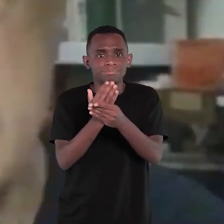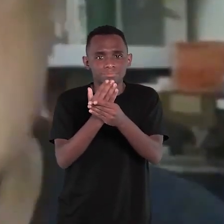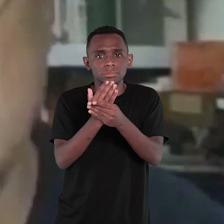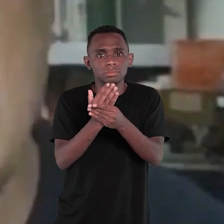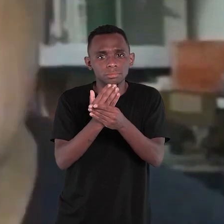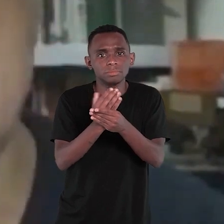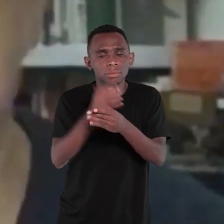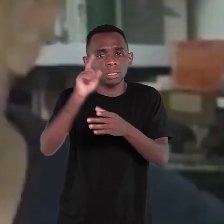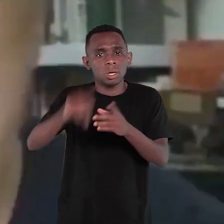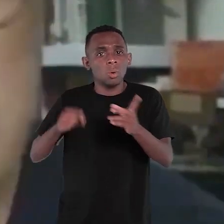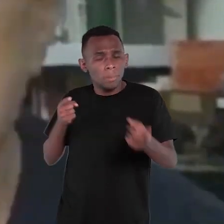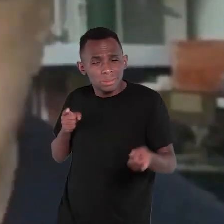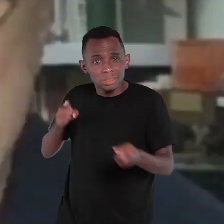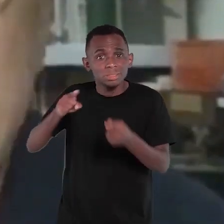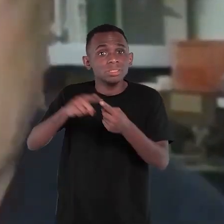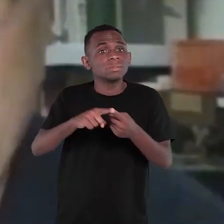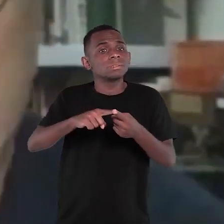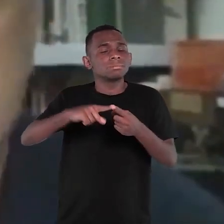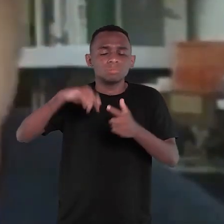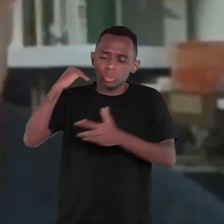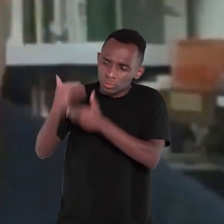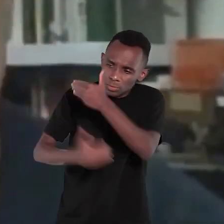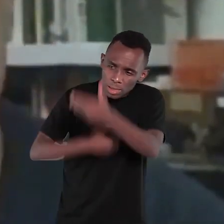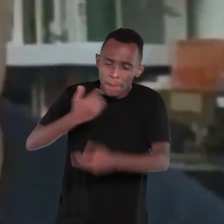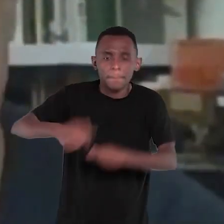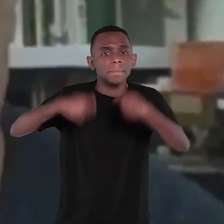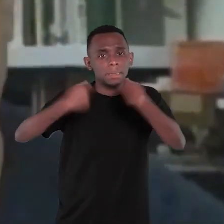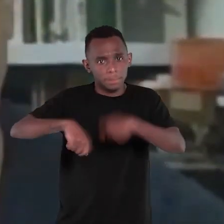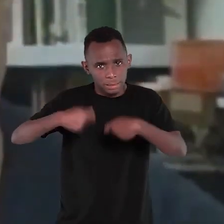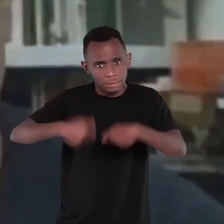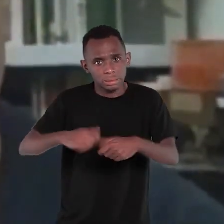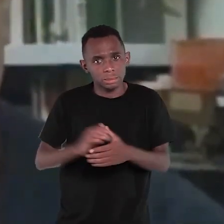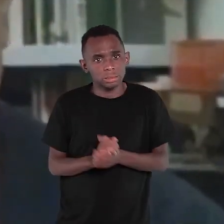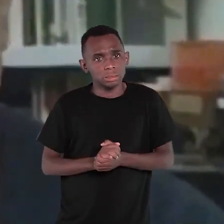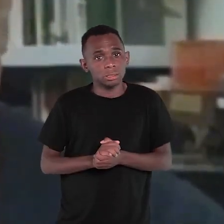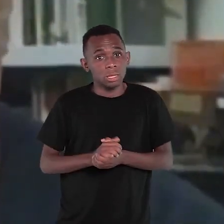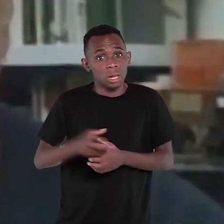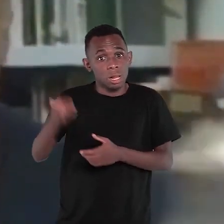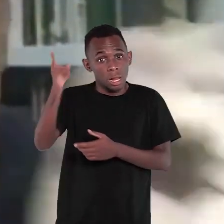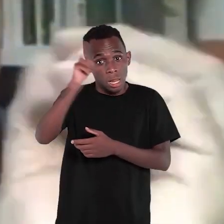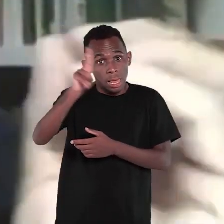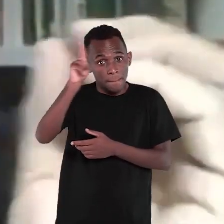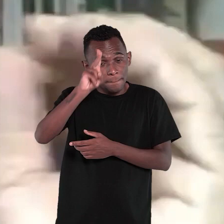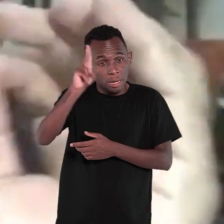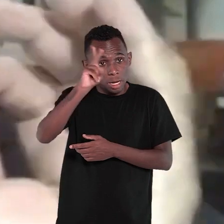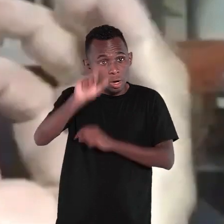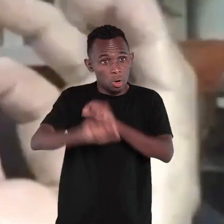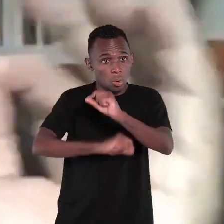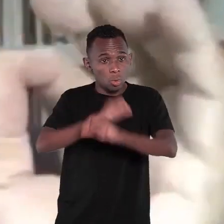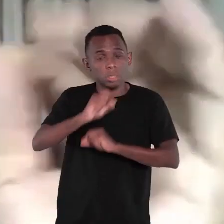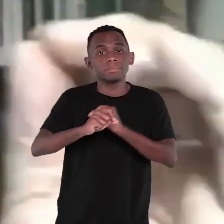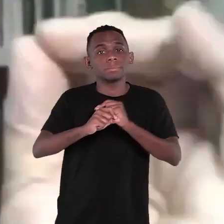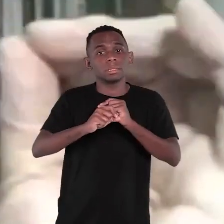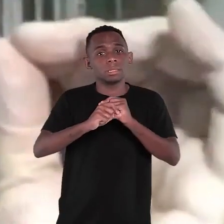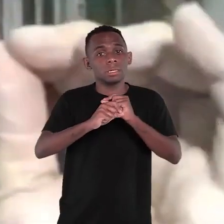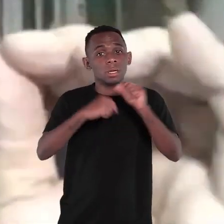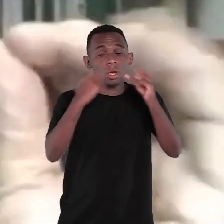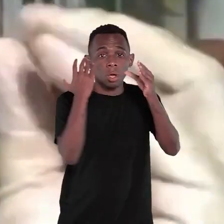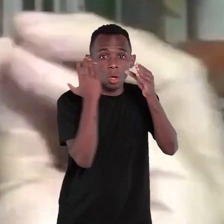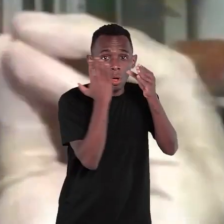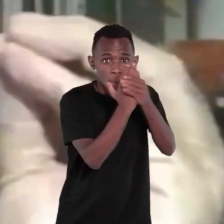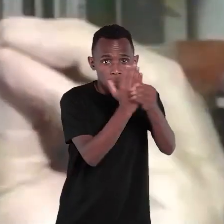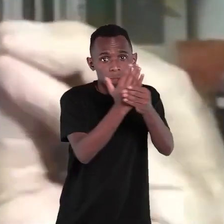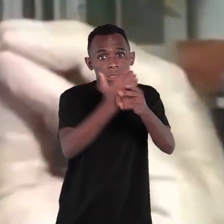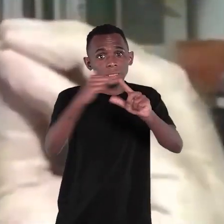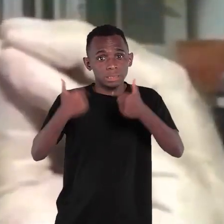na missão delas, que é uma missão cada vez mais necessária, né? Vamos lembrar que, como a